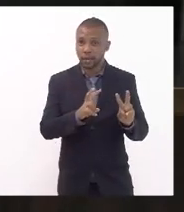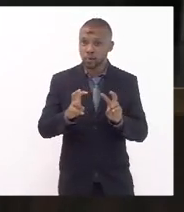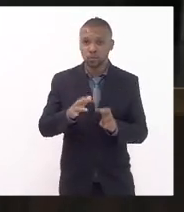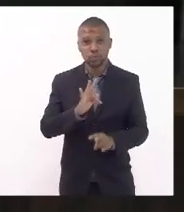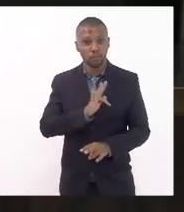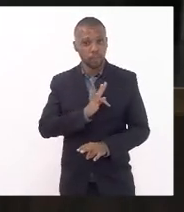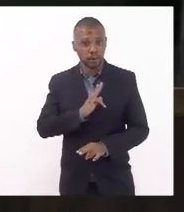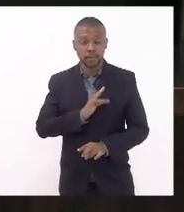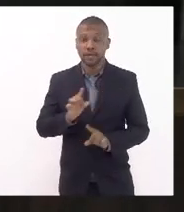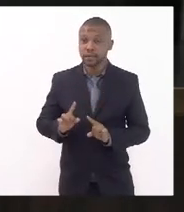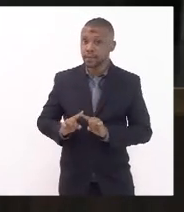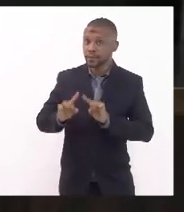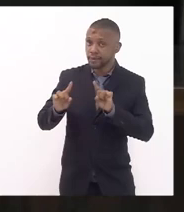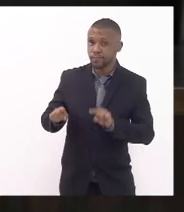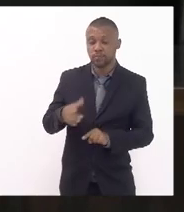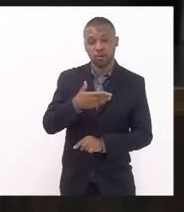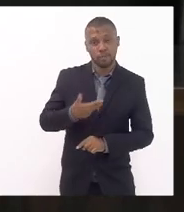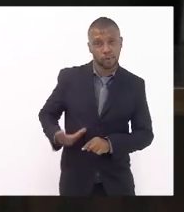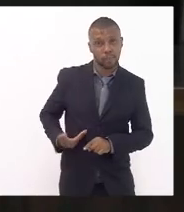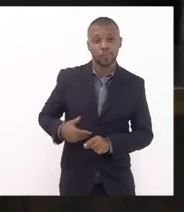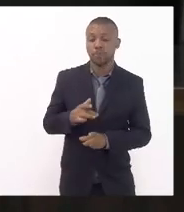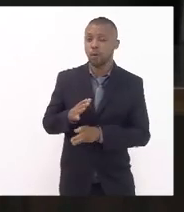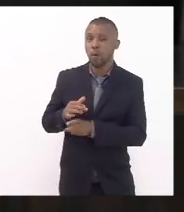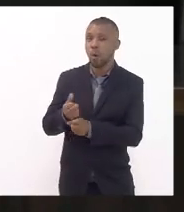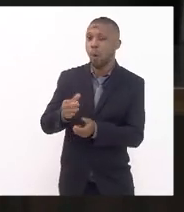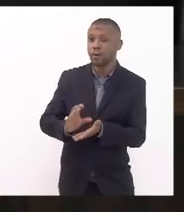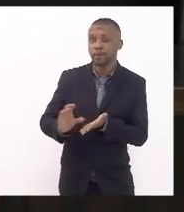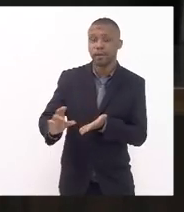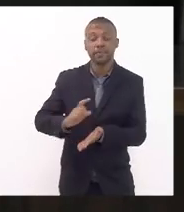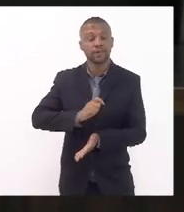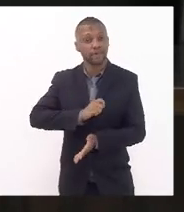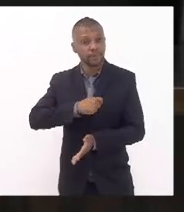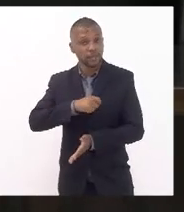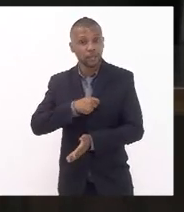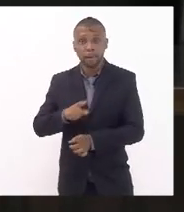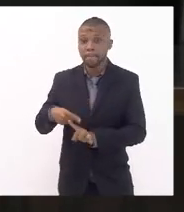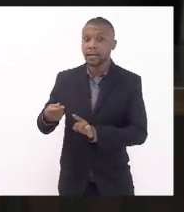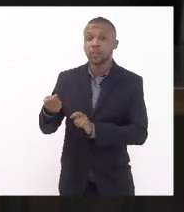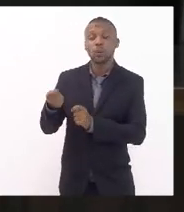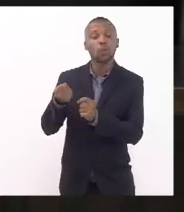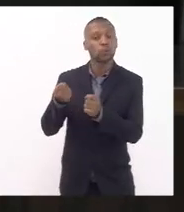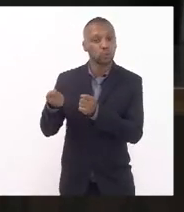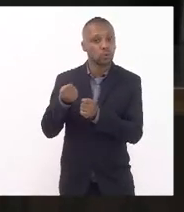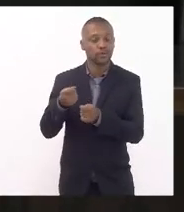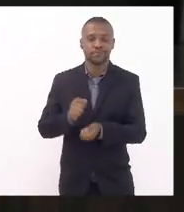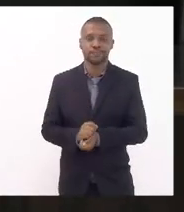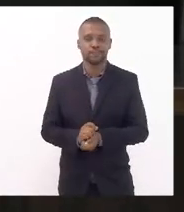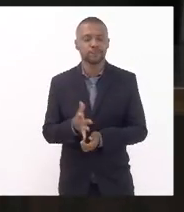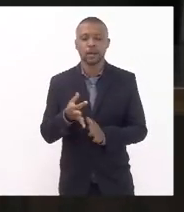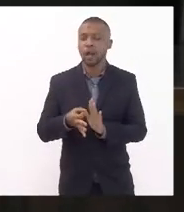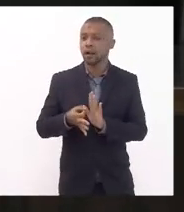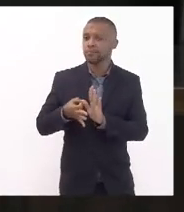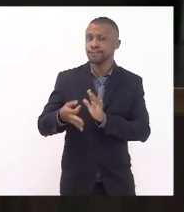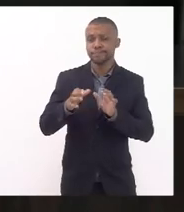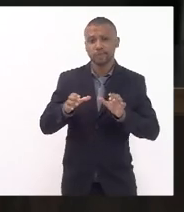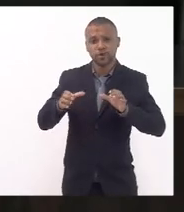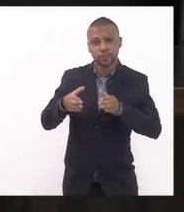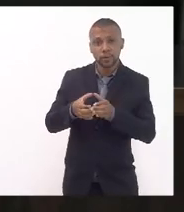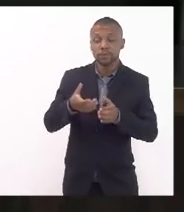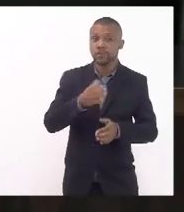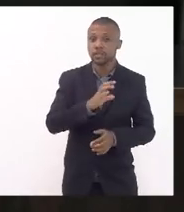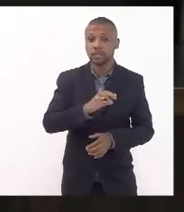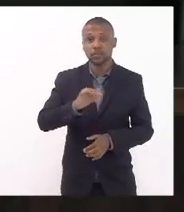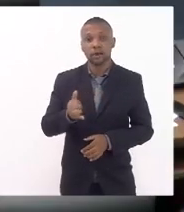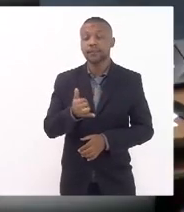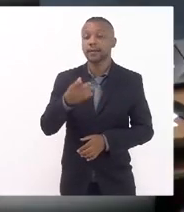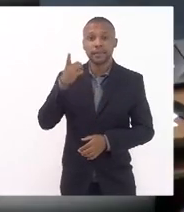Públicos, de Orçamento, Finanças, Fiscalização Financeira e Controle. Para emitir parecer pela Comissão de Constituição e Justiça, deputado Márcio